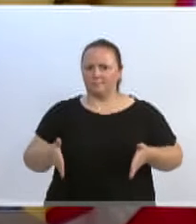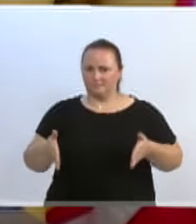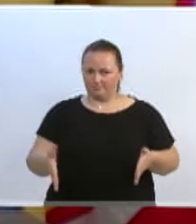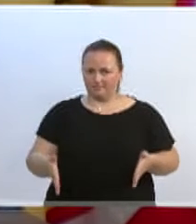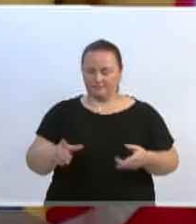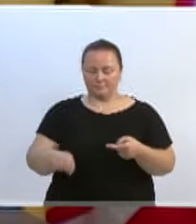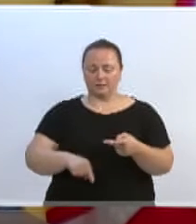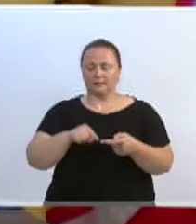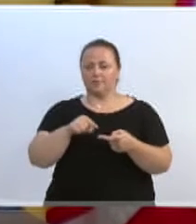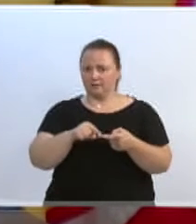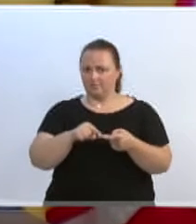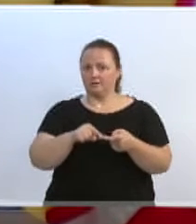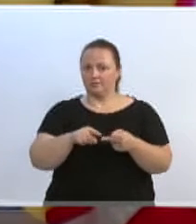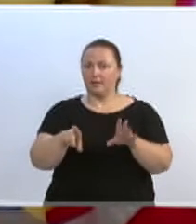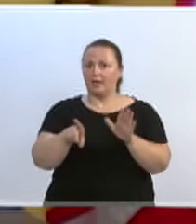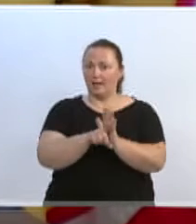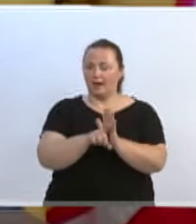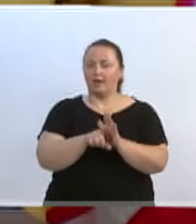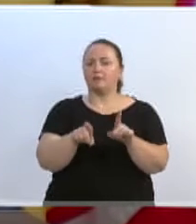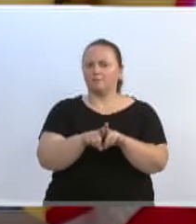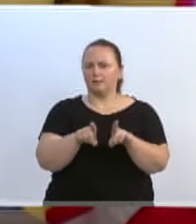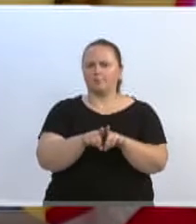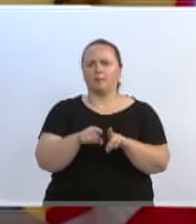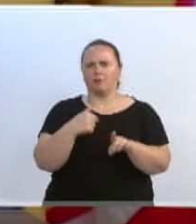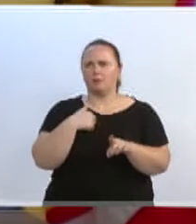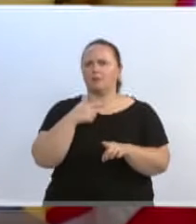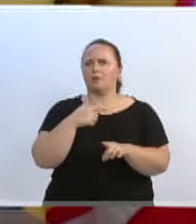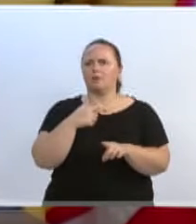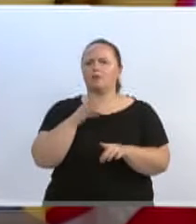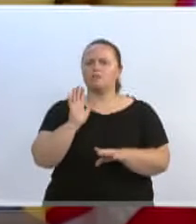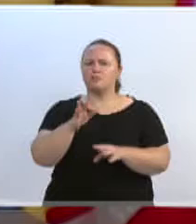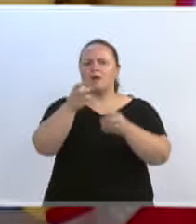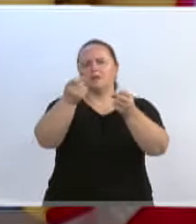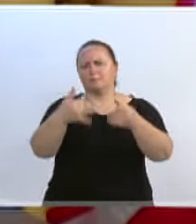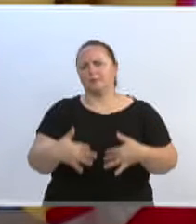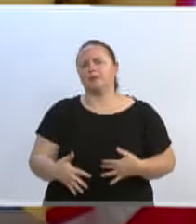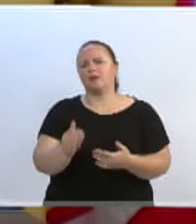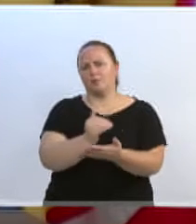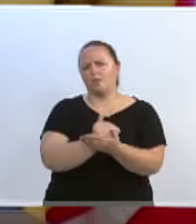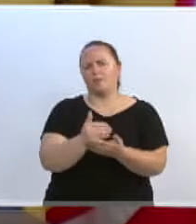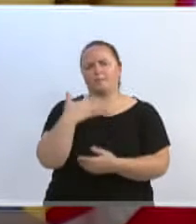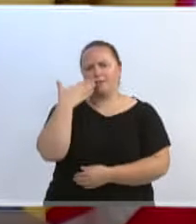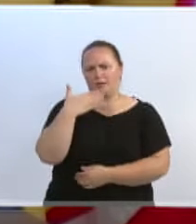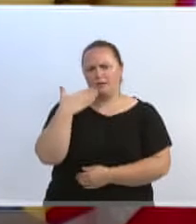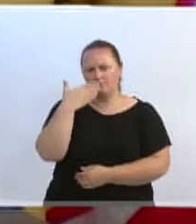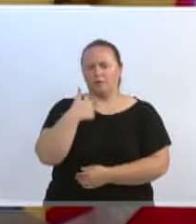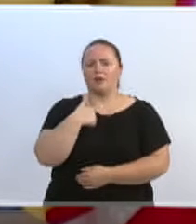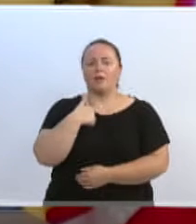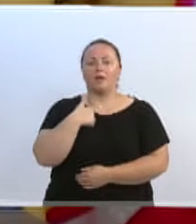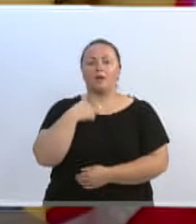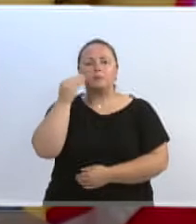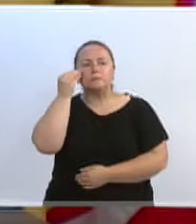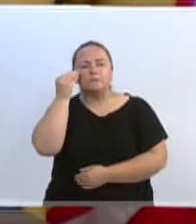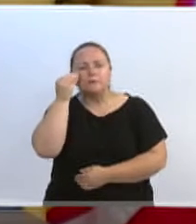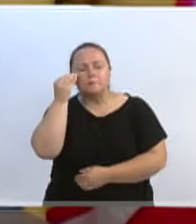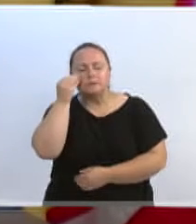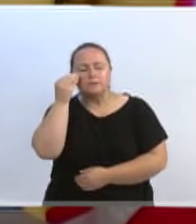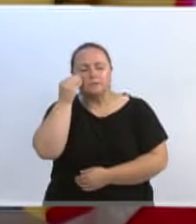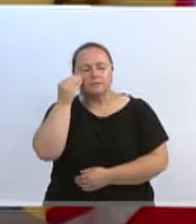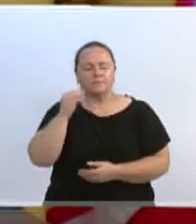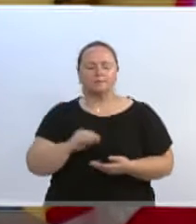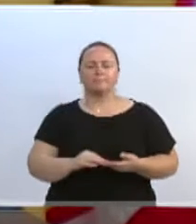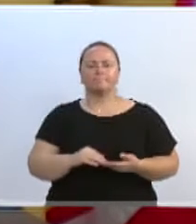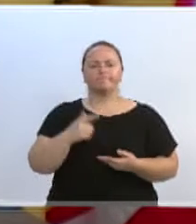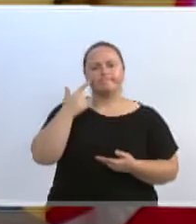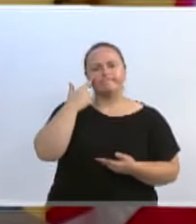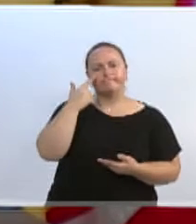a outra legislação, e que já, de verdade, como bem disse no início do meu discurso, né, eu sempre procuro fazer